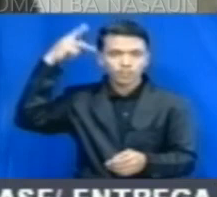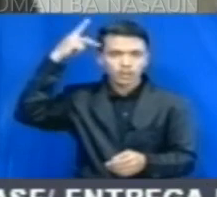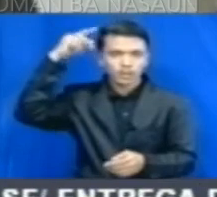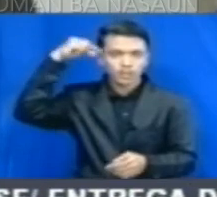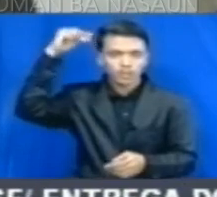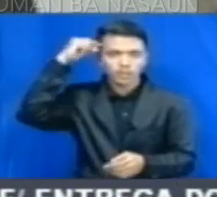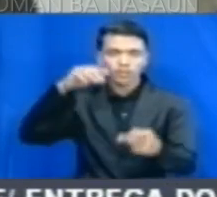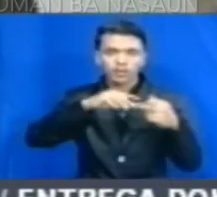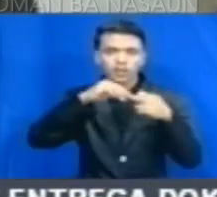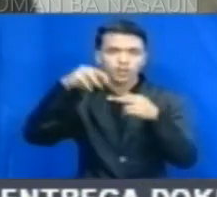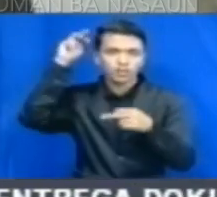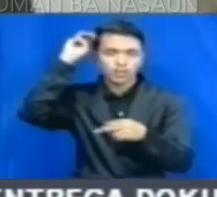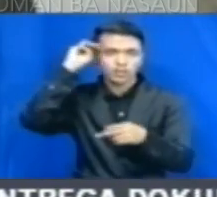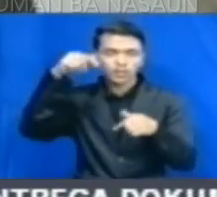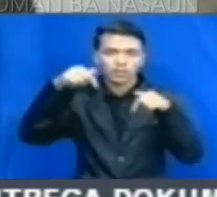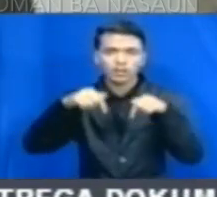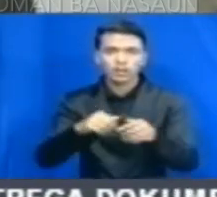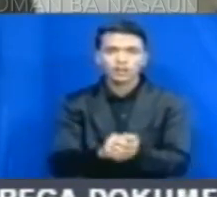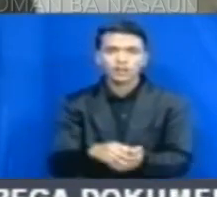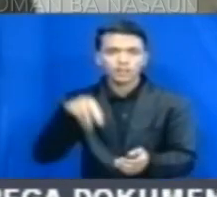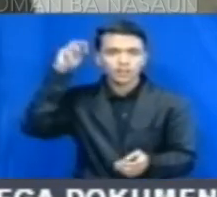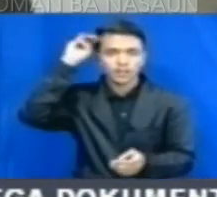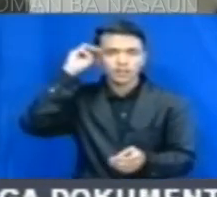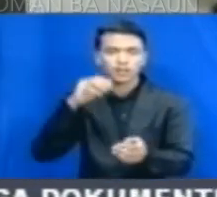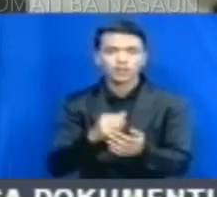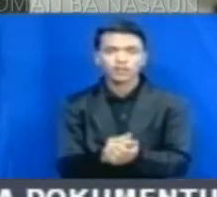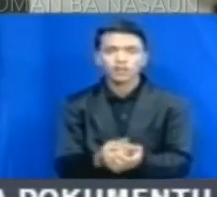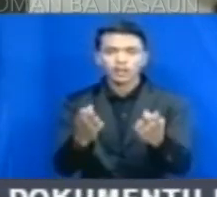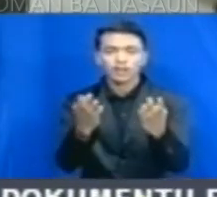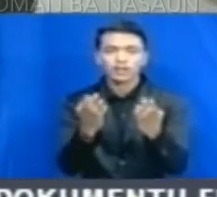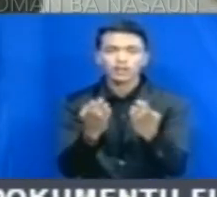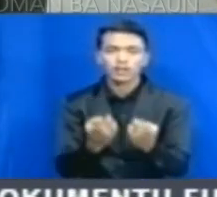nenenia bizan zera o ministeri de nenenia kata kita hakarak